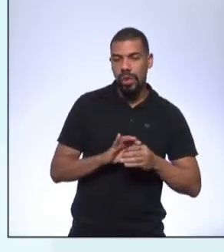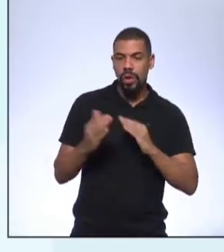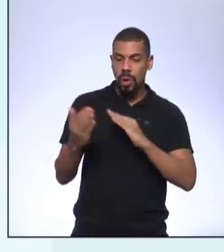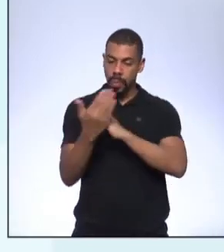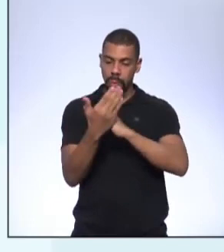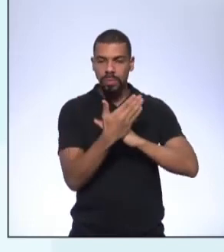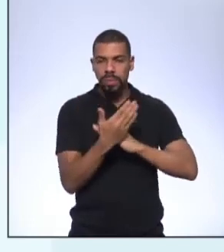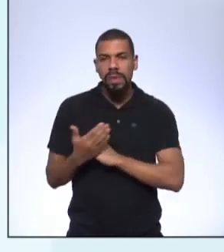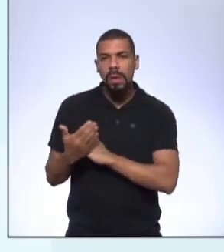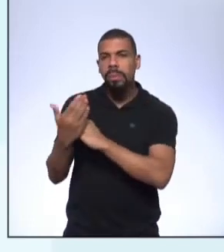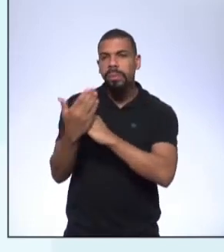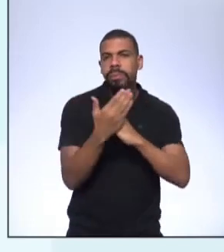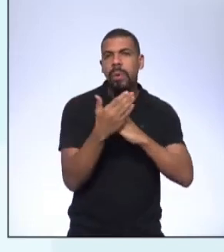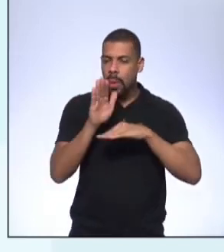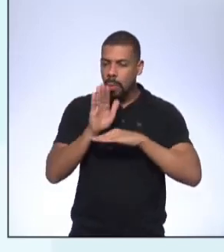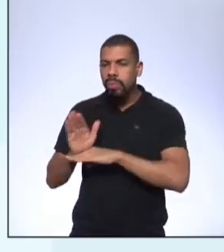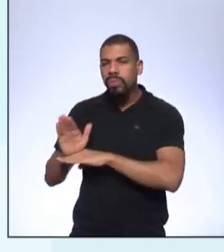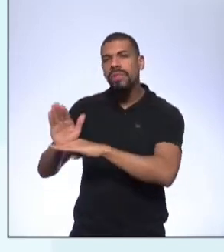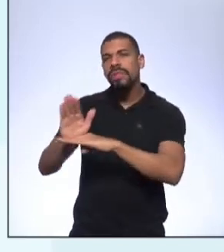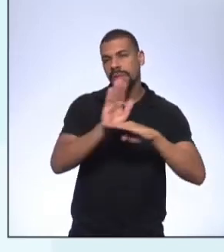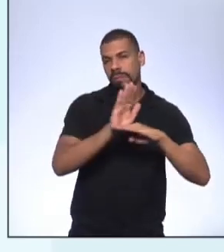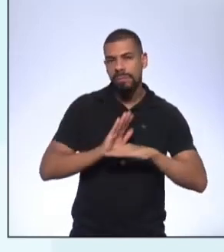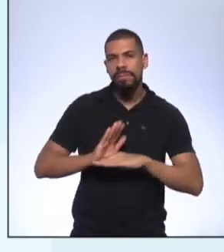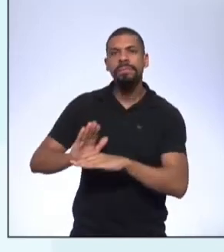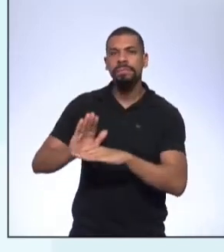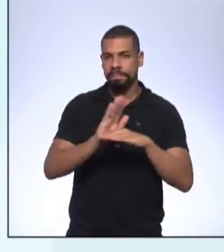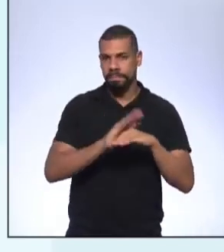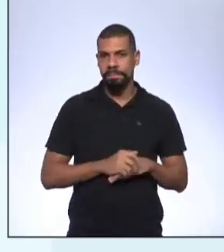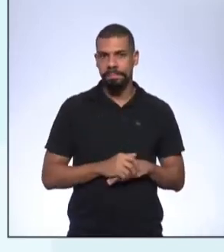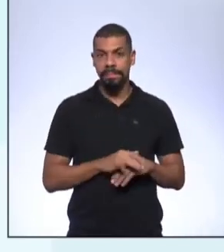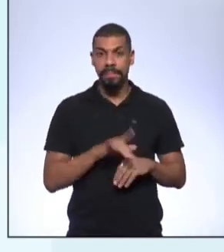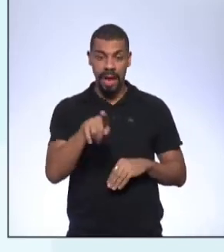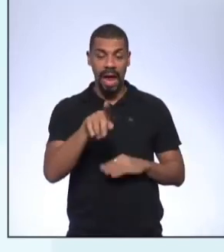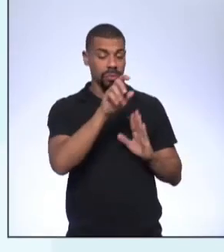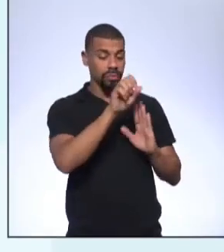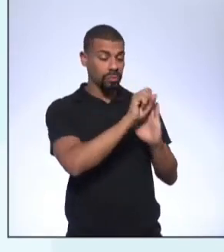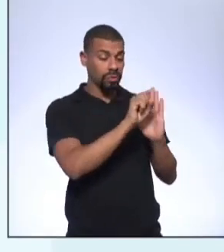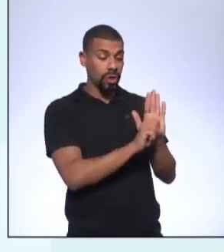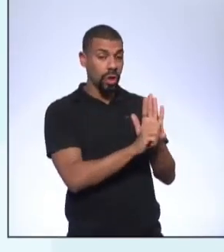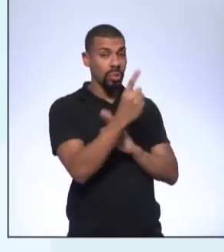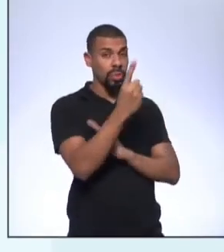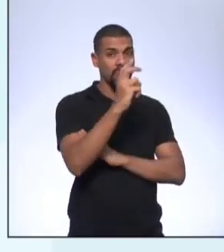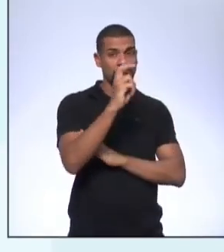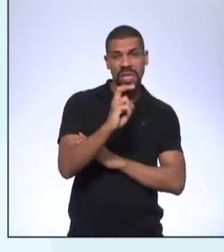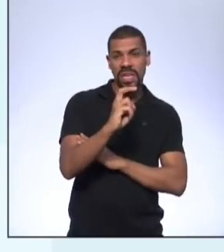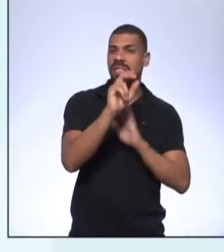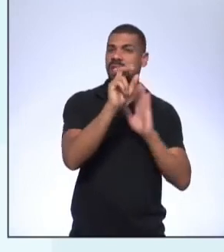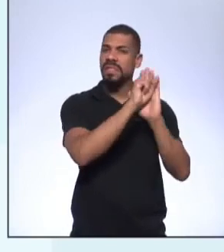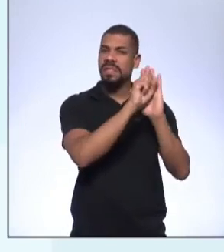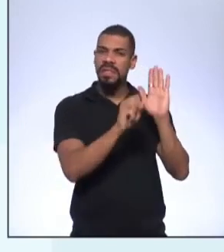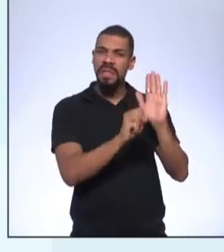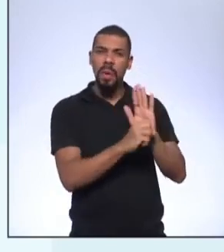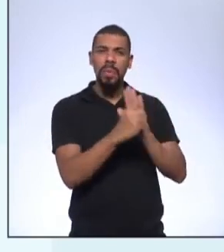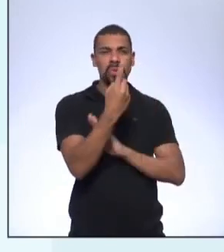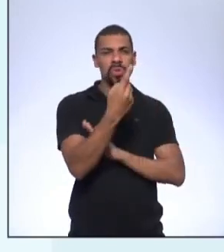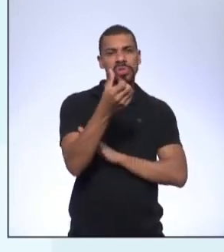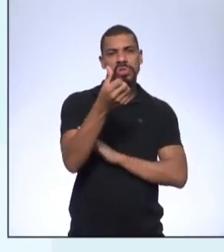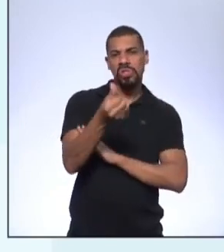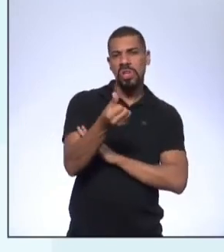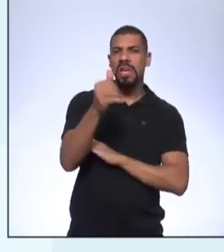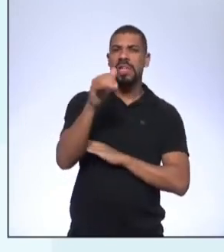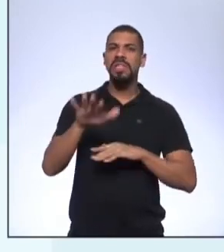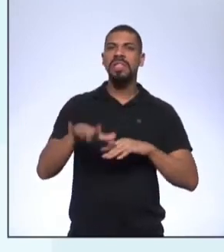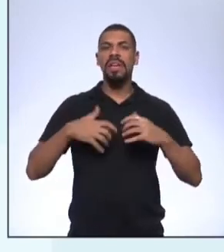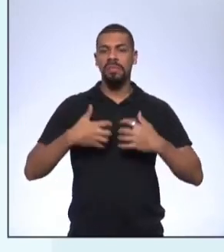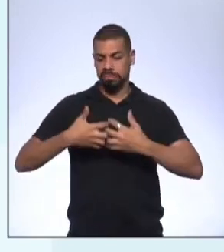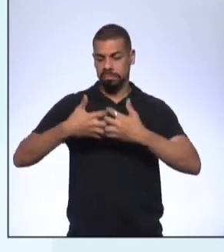aqui? Estamos protegendo a indústria, que no caso do século XV, XVI, não é uma indústria como a gente conhece, que tem máquinas,